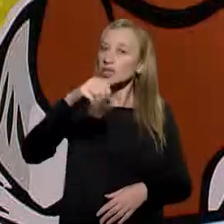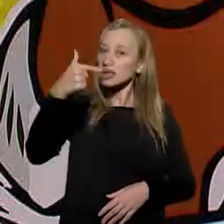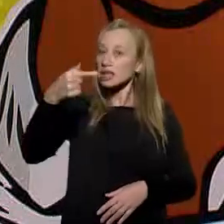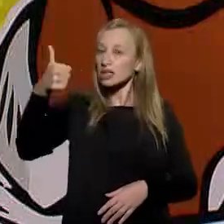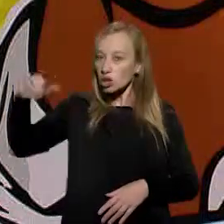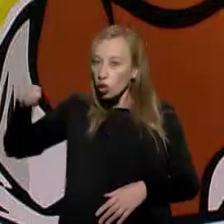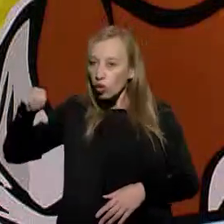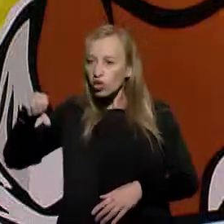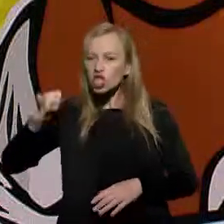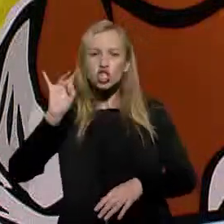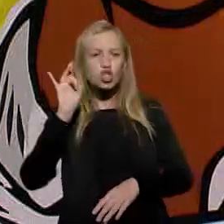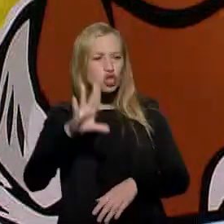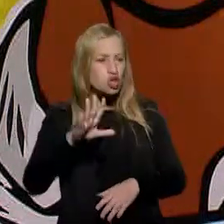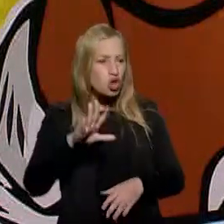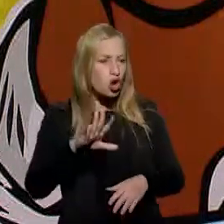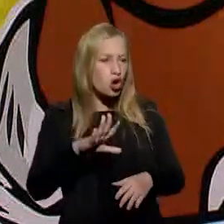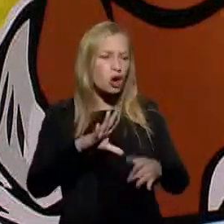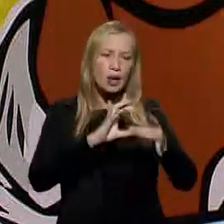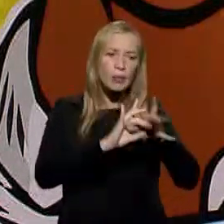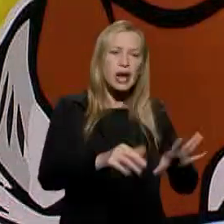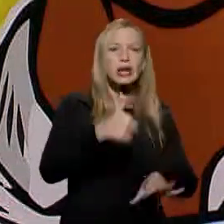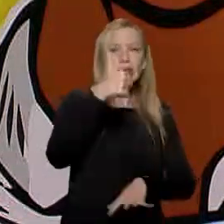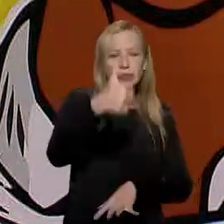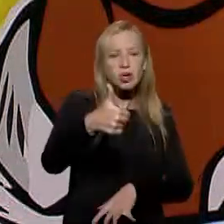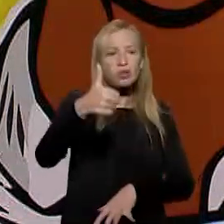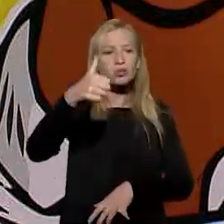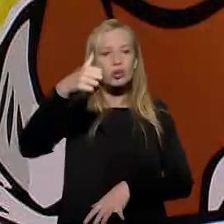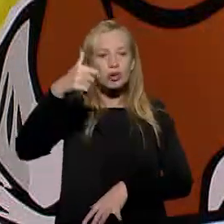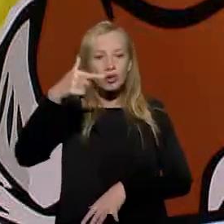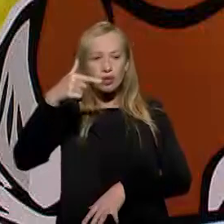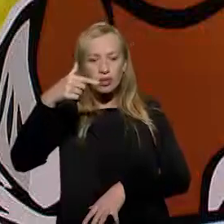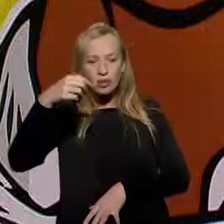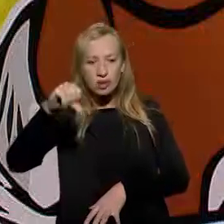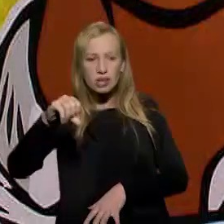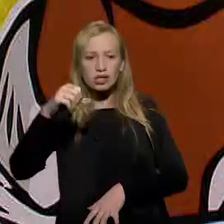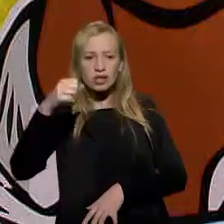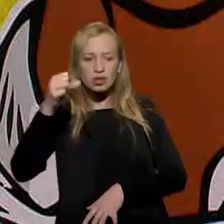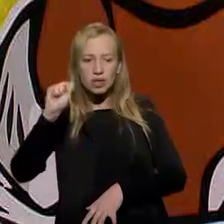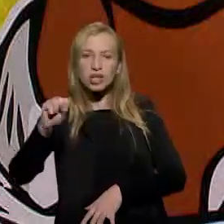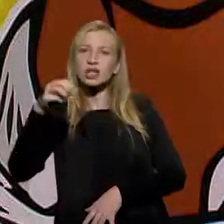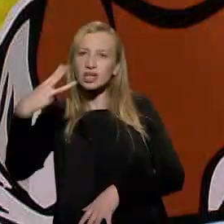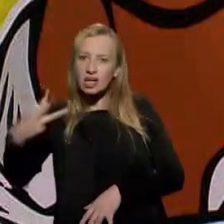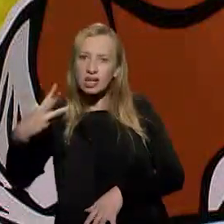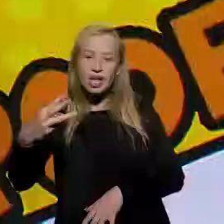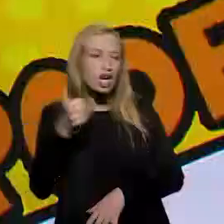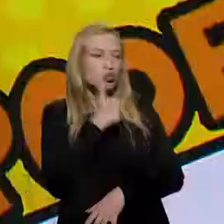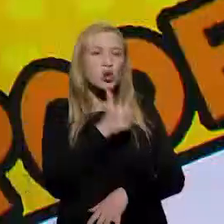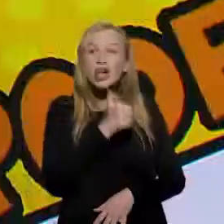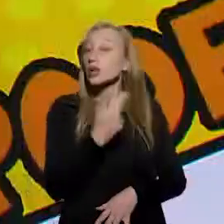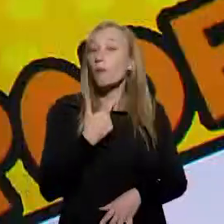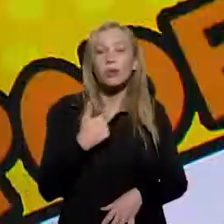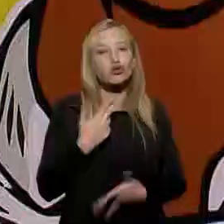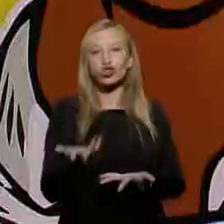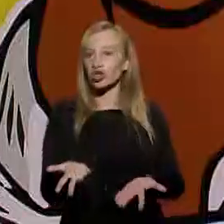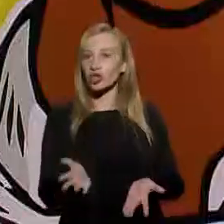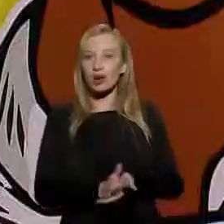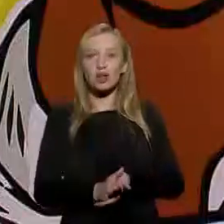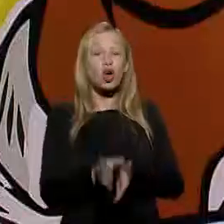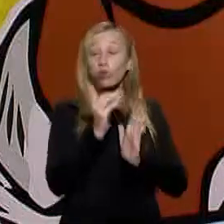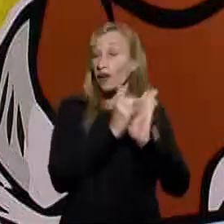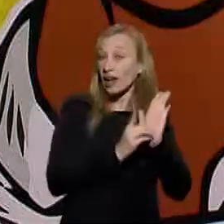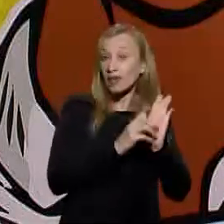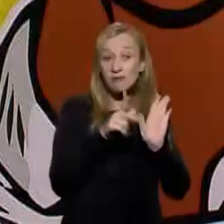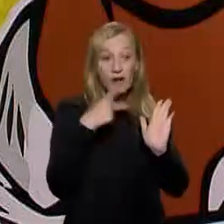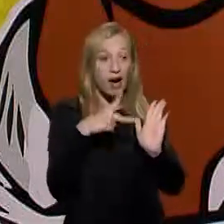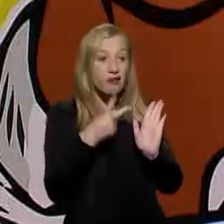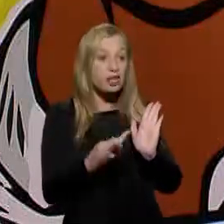1979 e só foi regulamentado em 1983 olha que coisa gente nós mulheres não podiam porque disse dizia